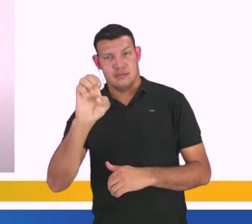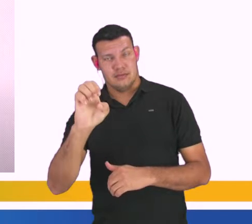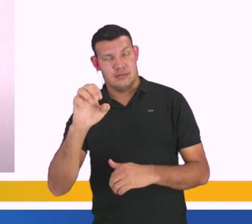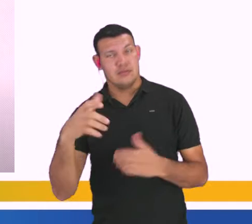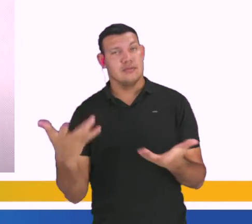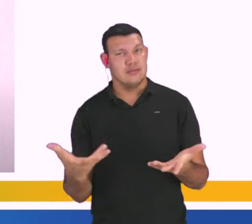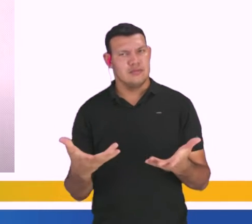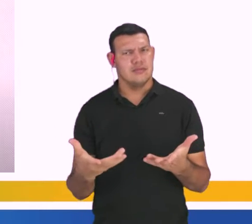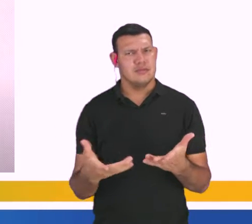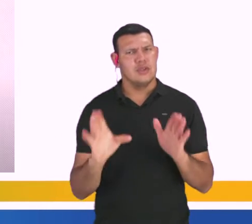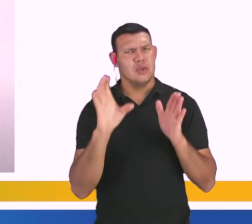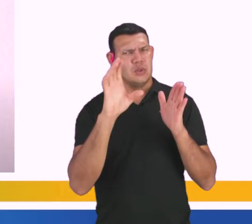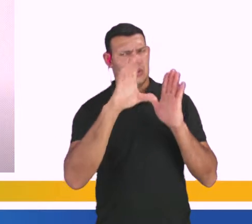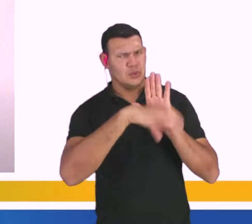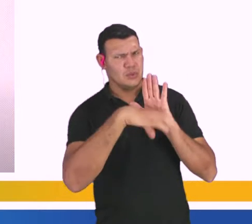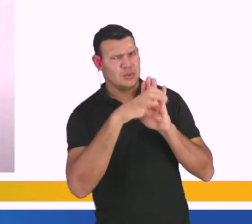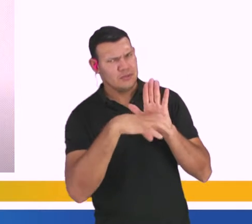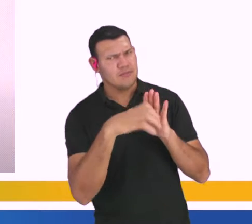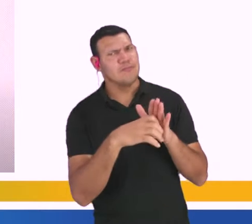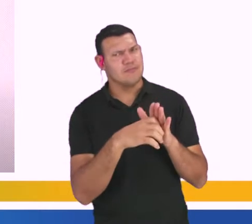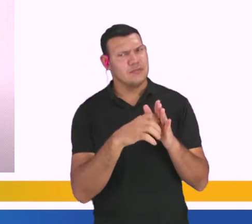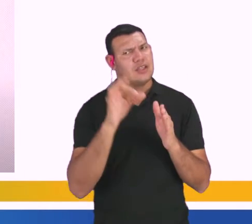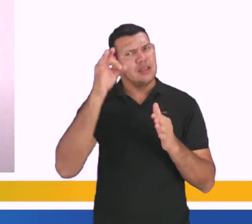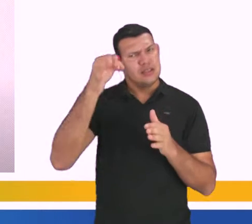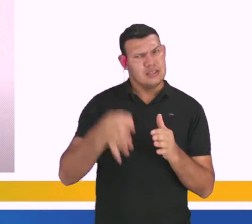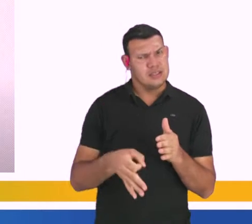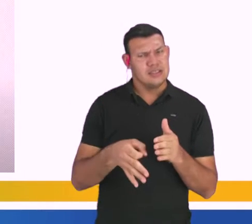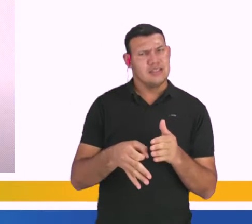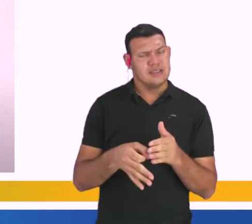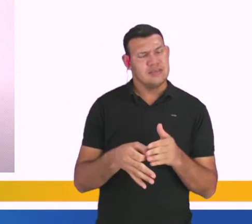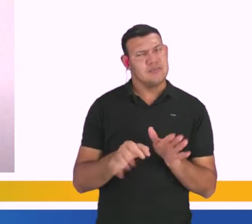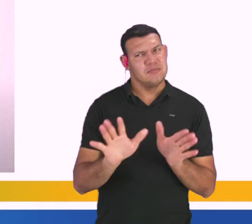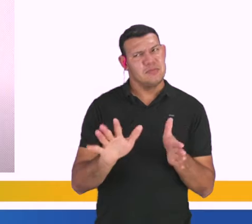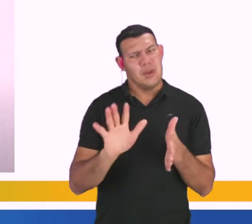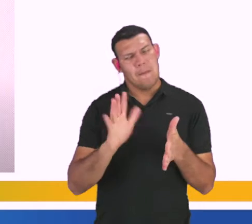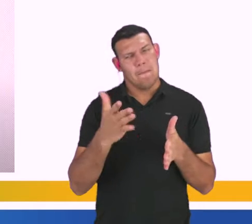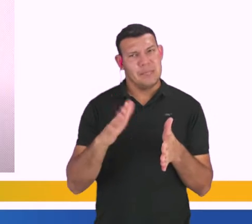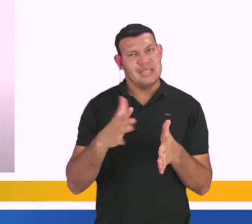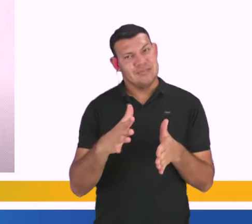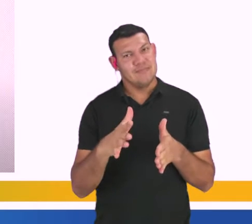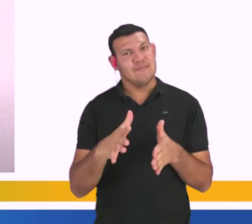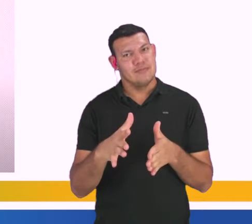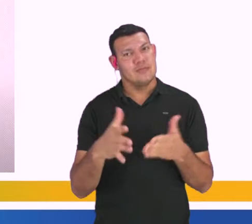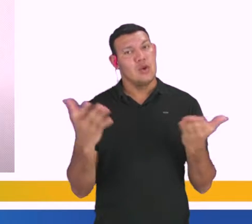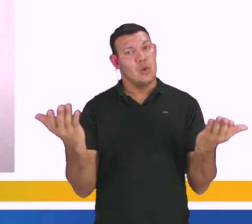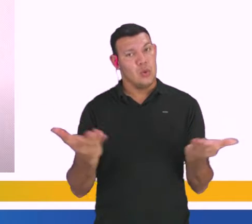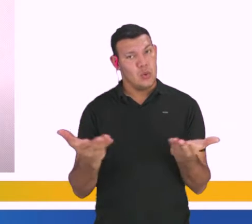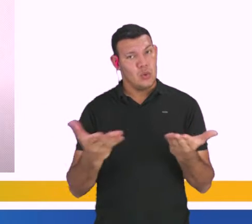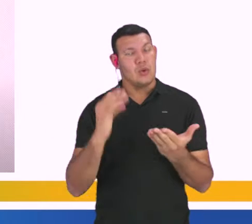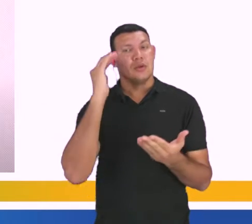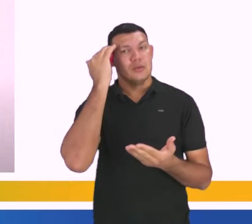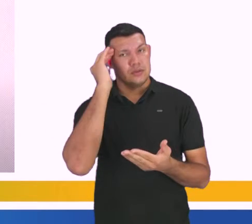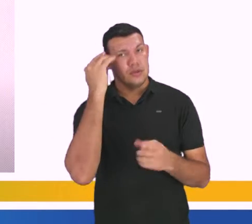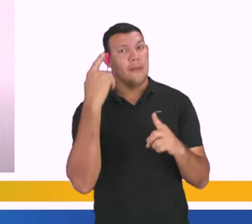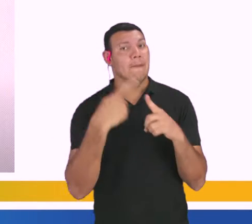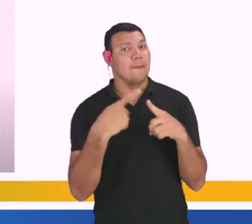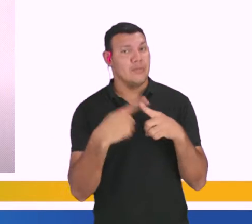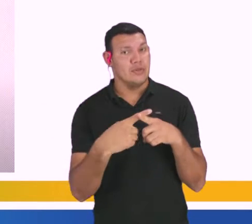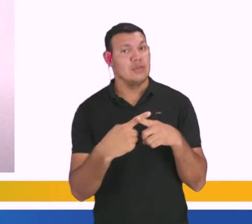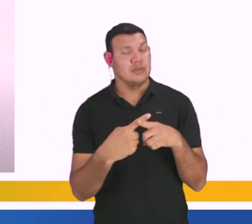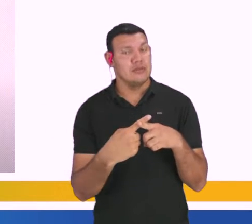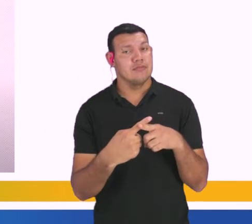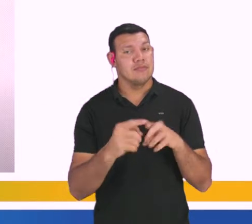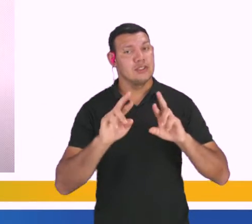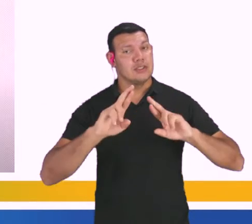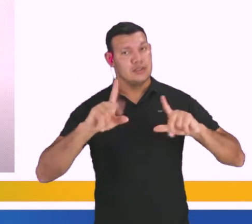não. Essa definição, ela é uma definição que está correta, mas é uma definição vaga. Então, hoje a gente vai entender realmente o porquê que se dá essa diferença